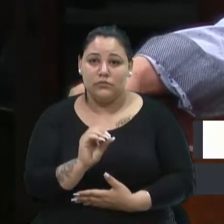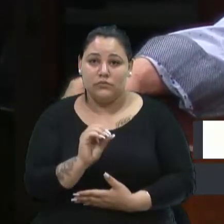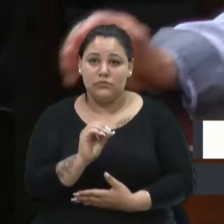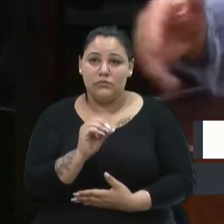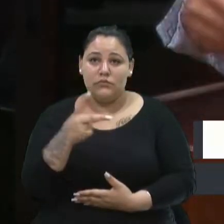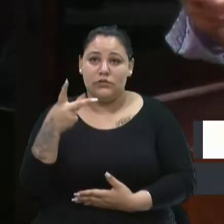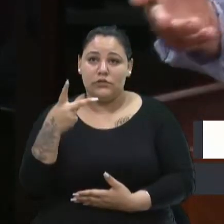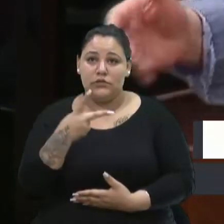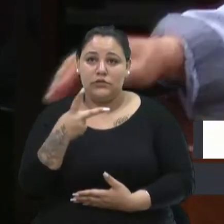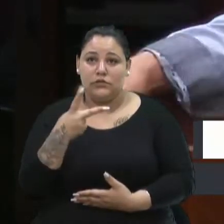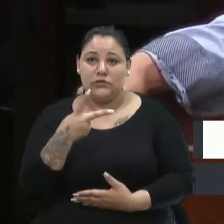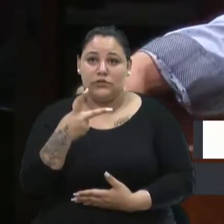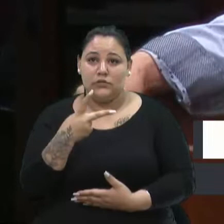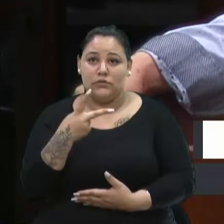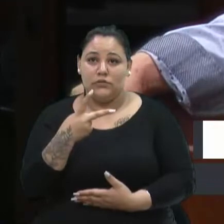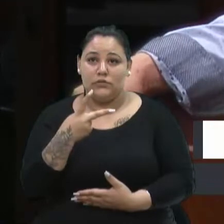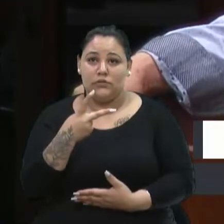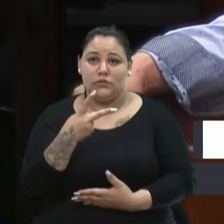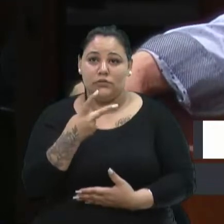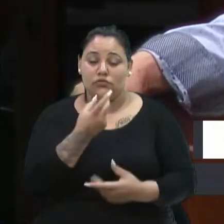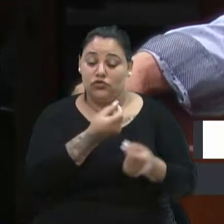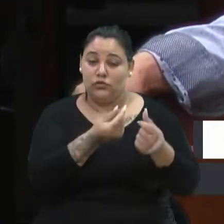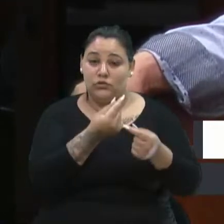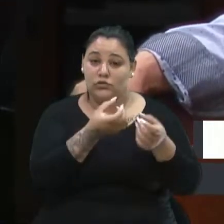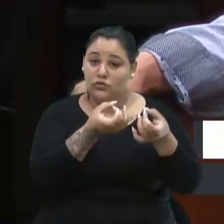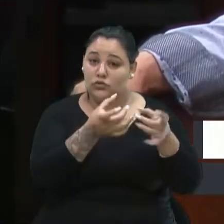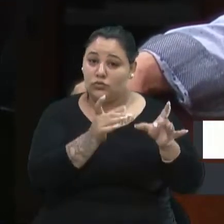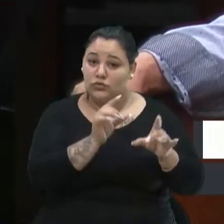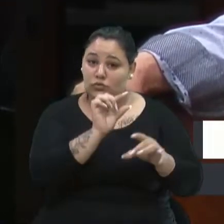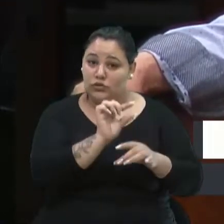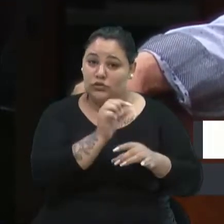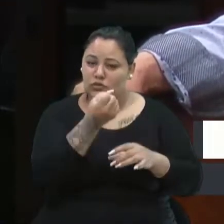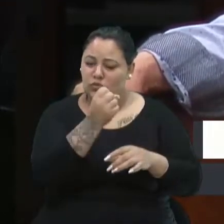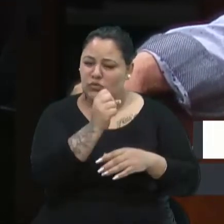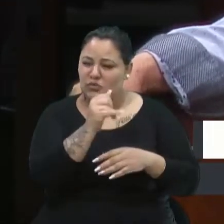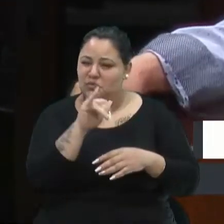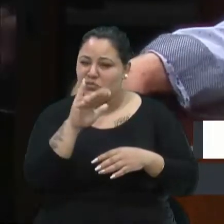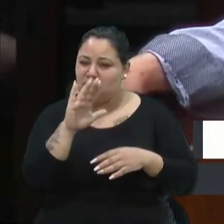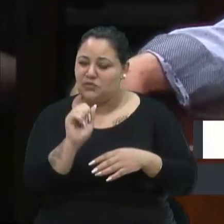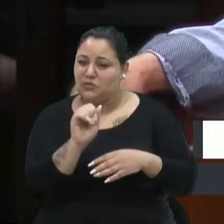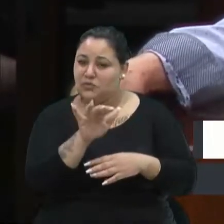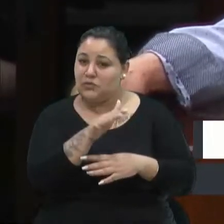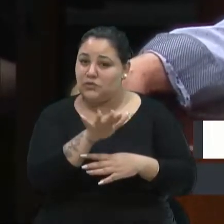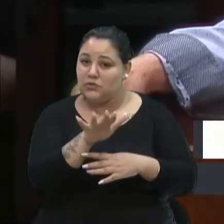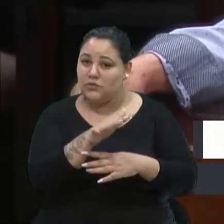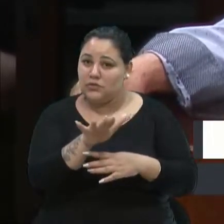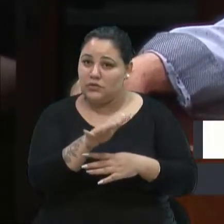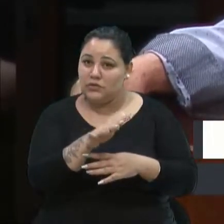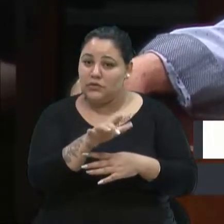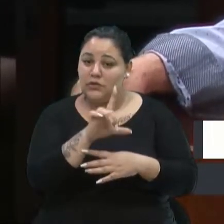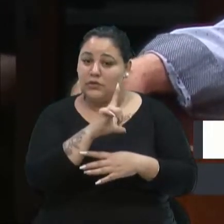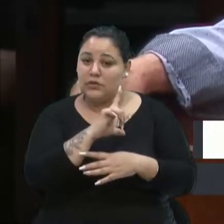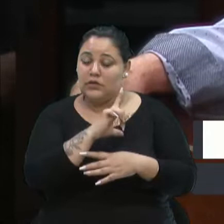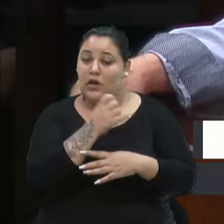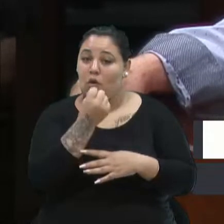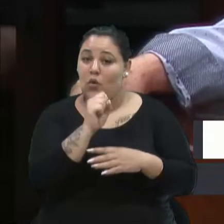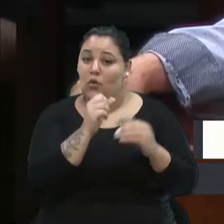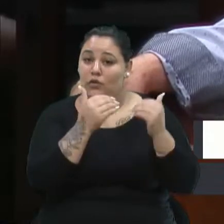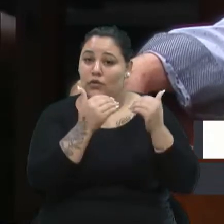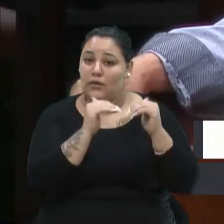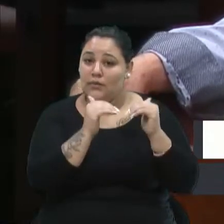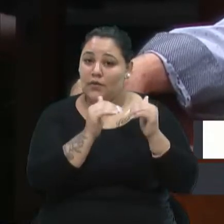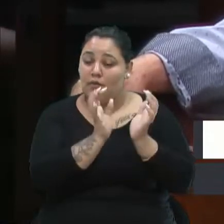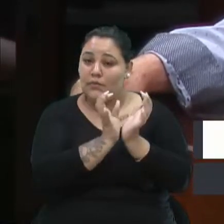milhões e pouco, da sobra daquele financiamento, que seriam 8 caminhões para a equipe